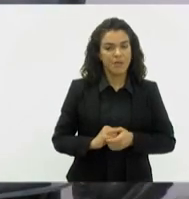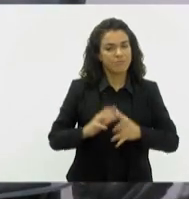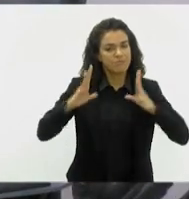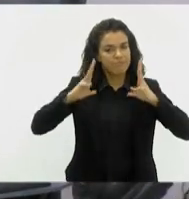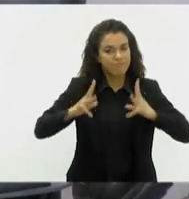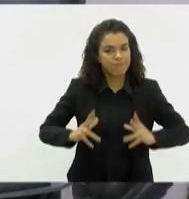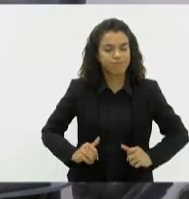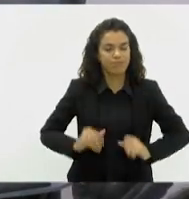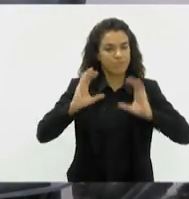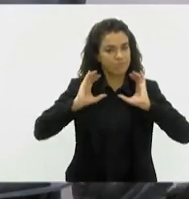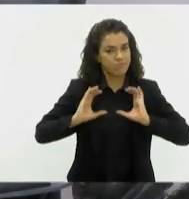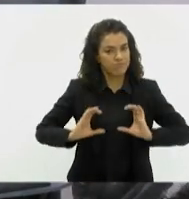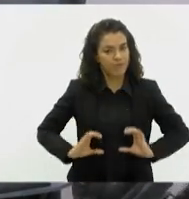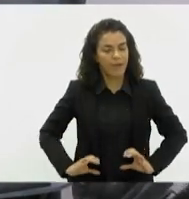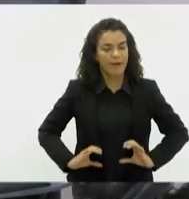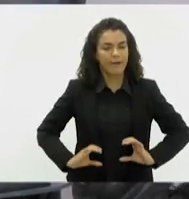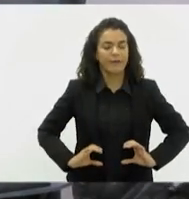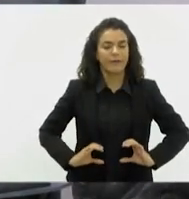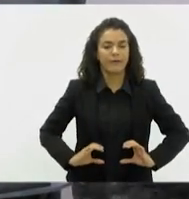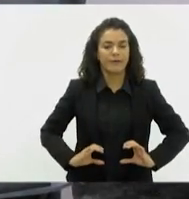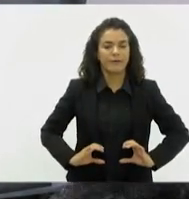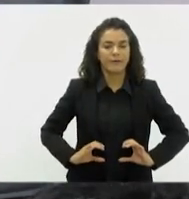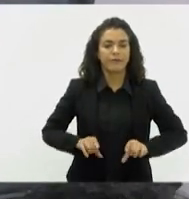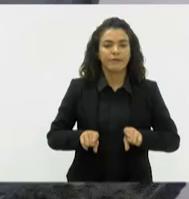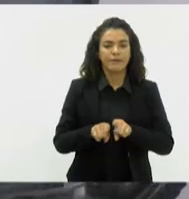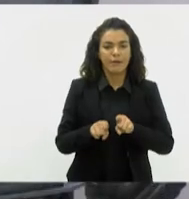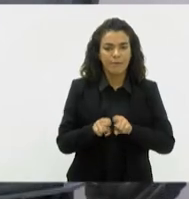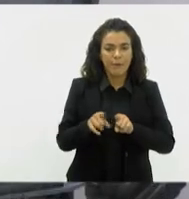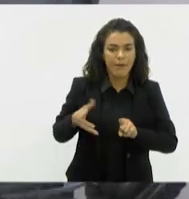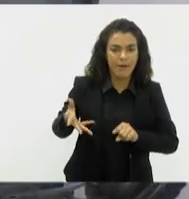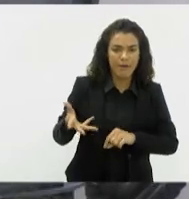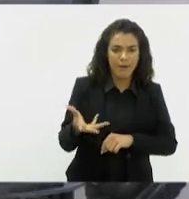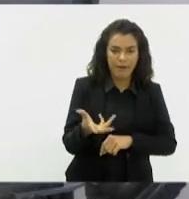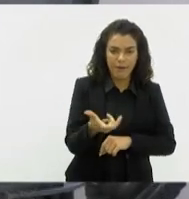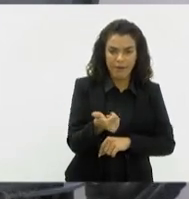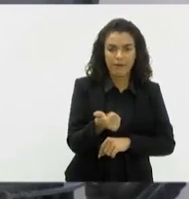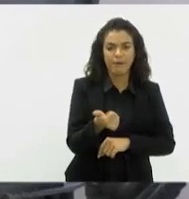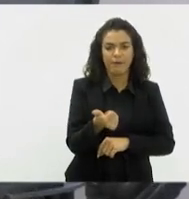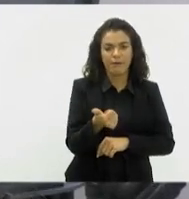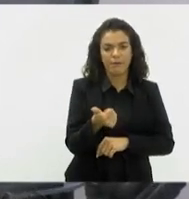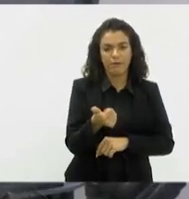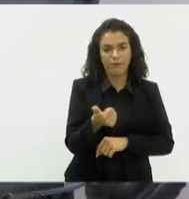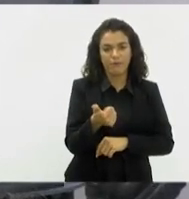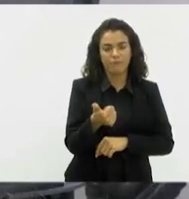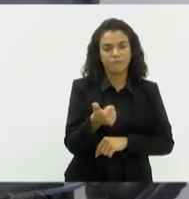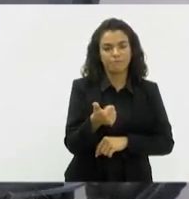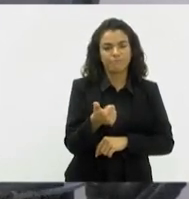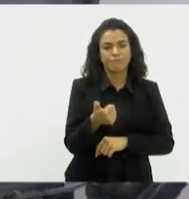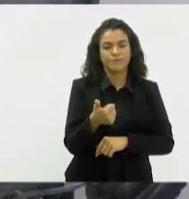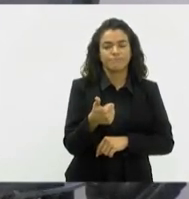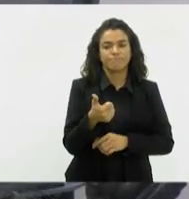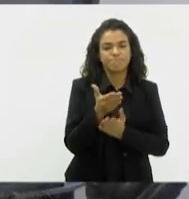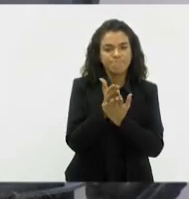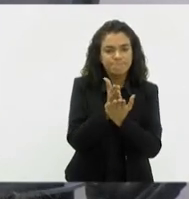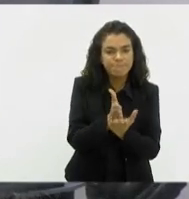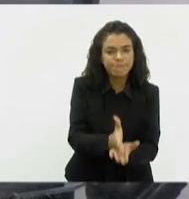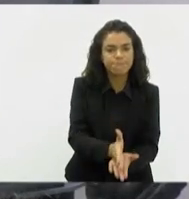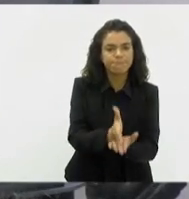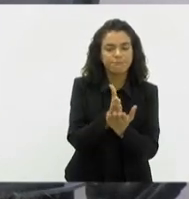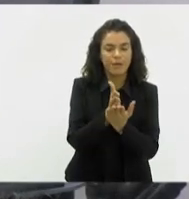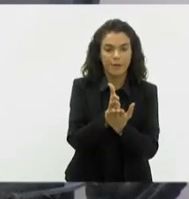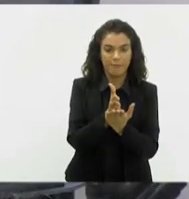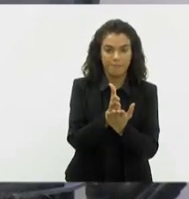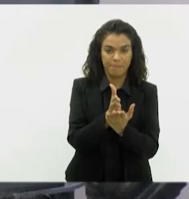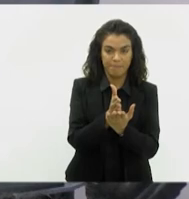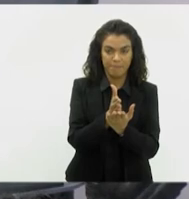idoneidade moral e que é a qualidade da pessoa, que a pessoa íntegra, sem mancha,